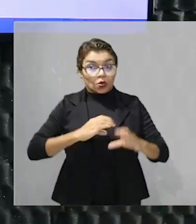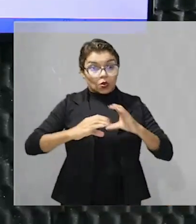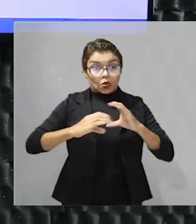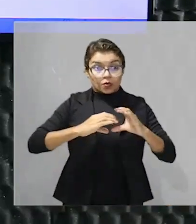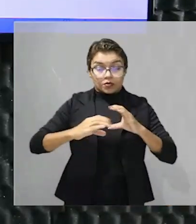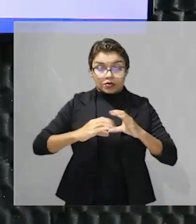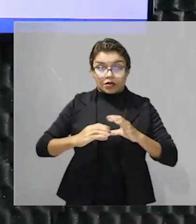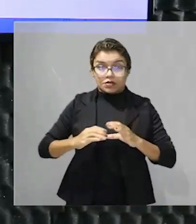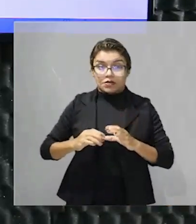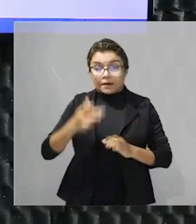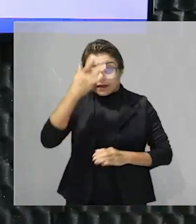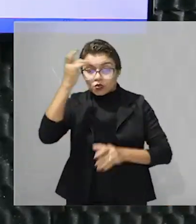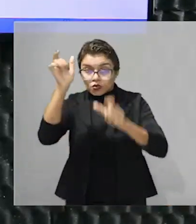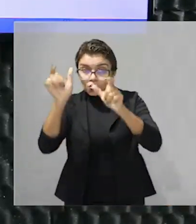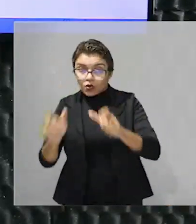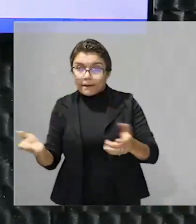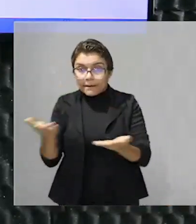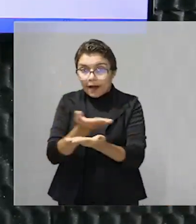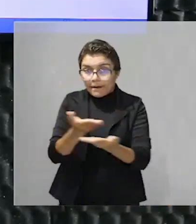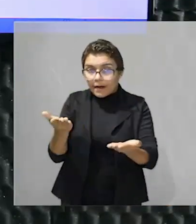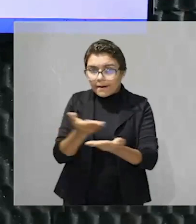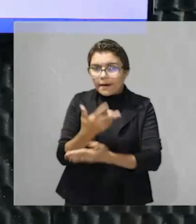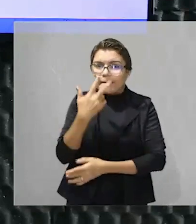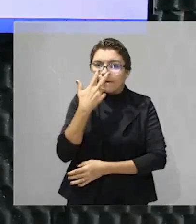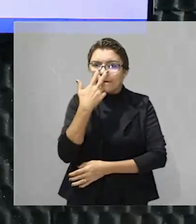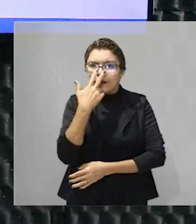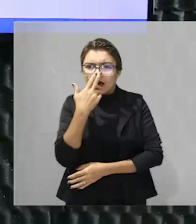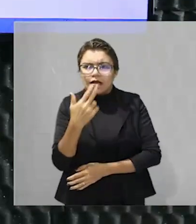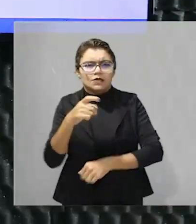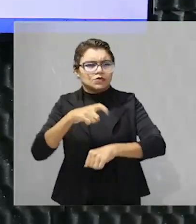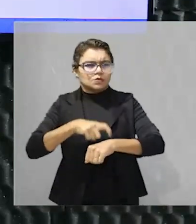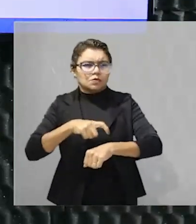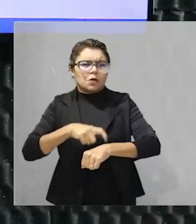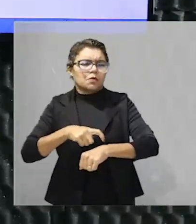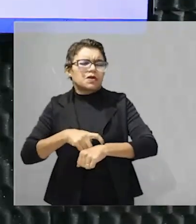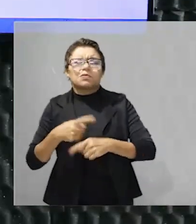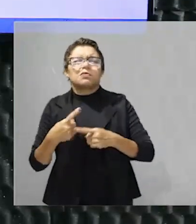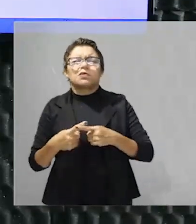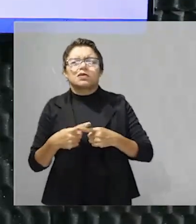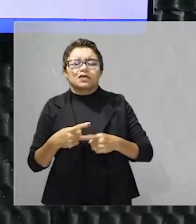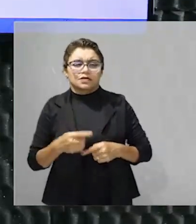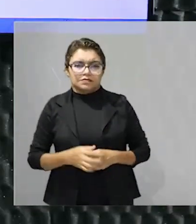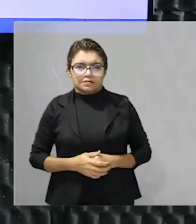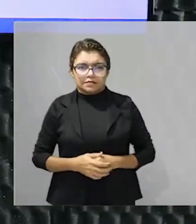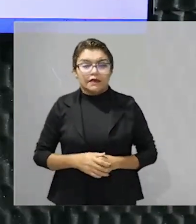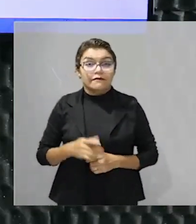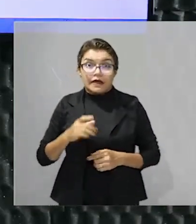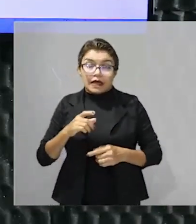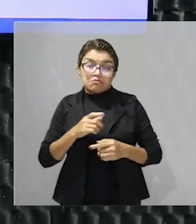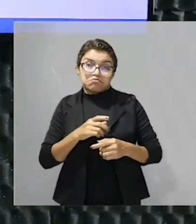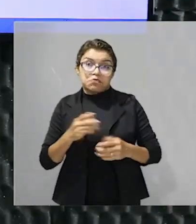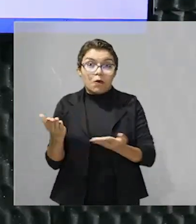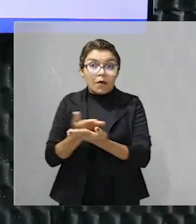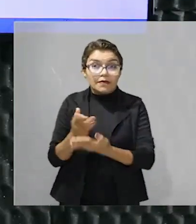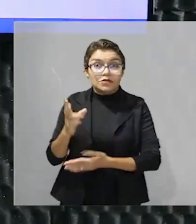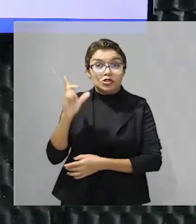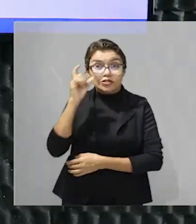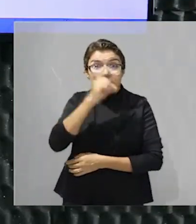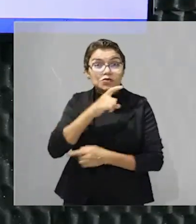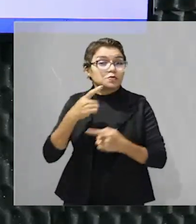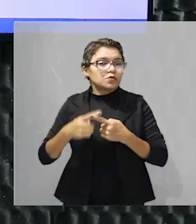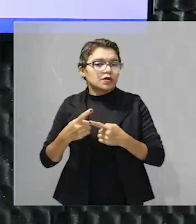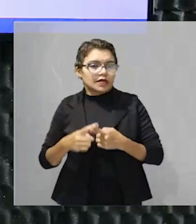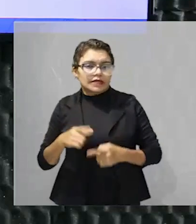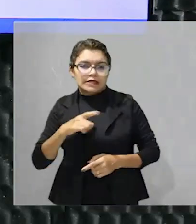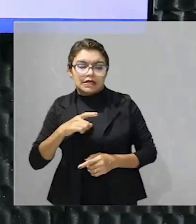comunicação entre as personagens fica comprometida em um determinado momento, por quê? Então, nesse texto, você tem uma conversa entre